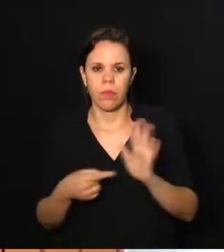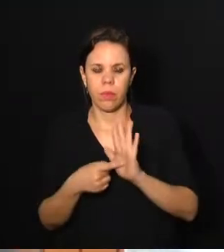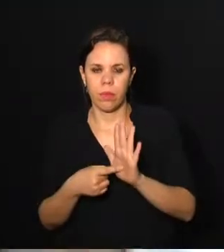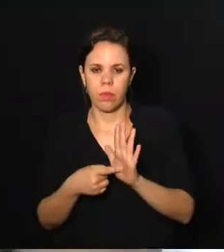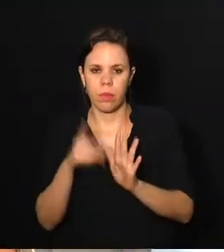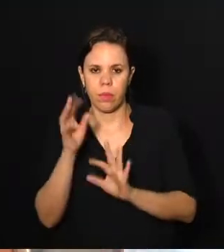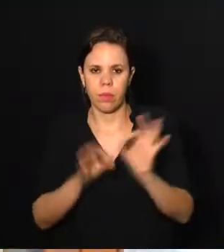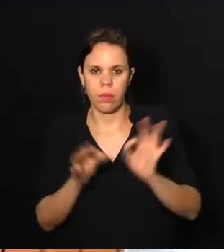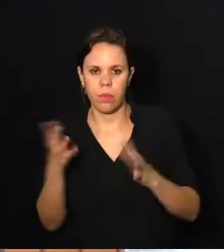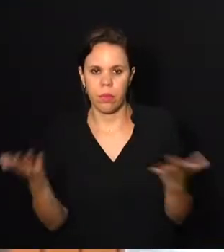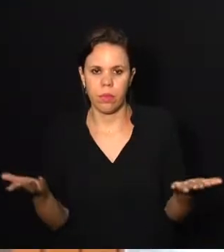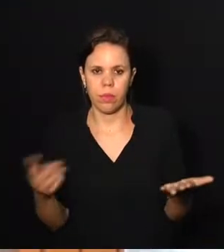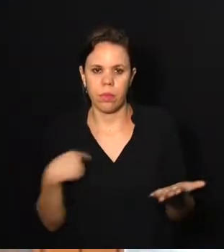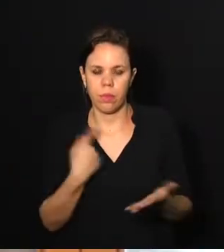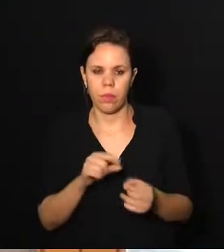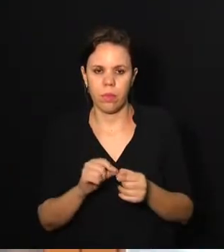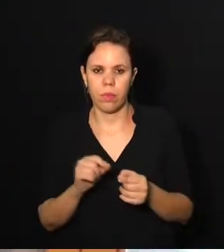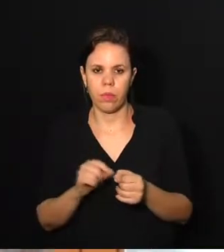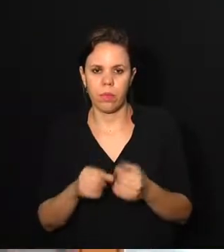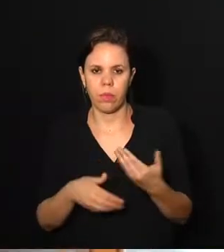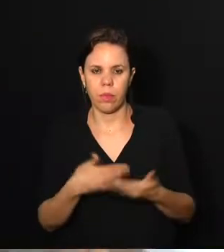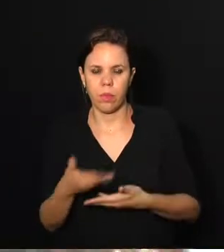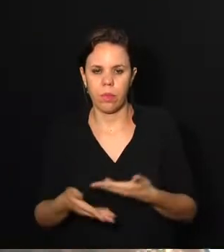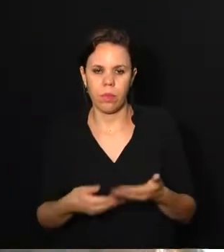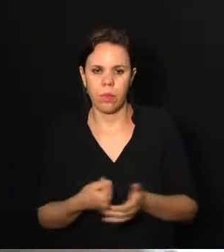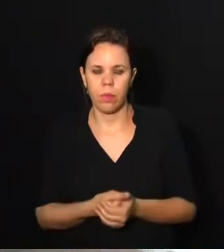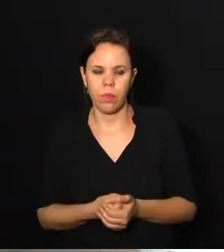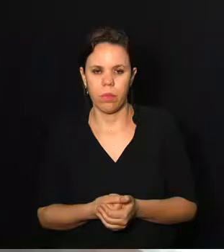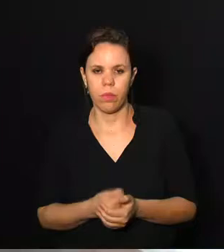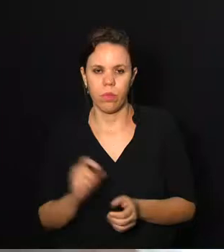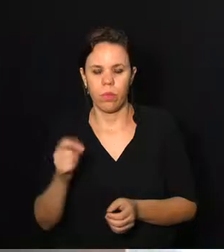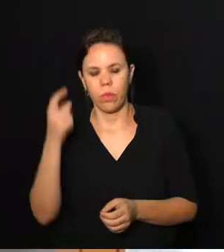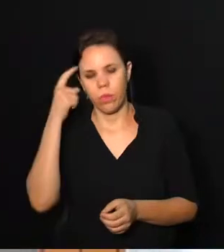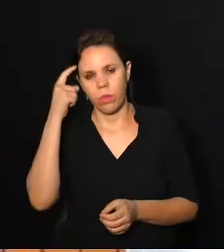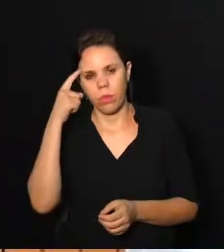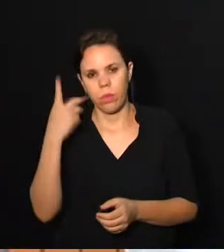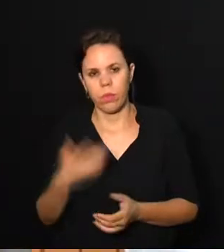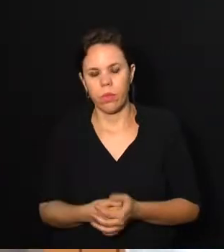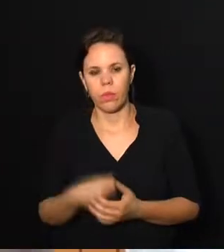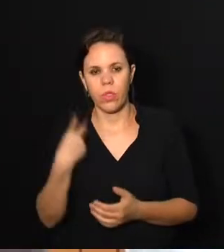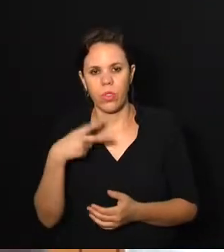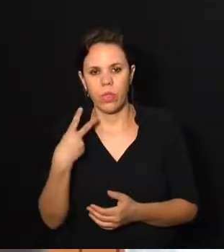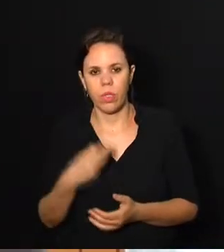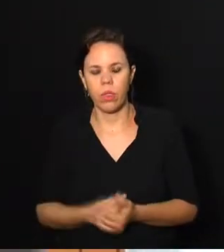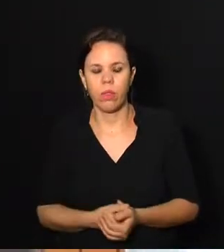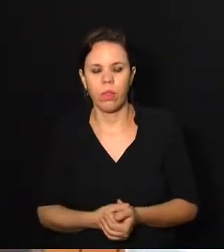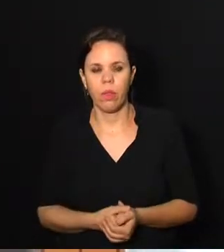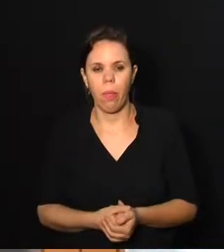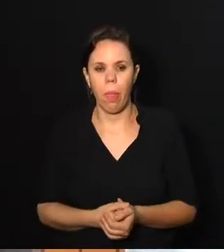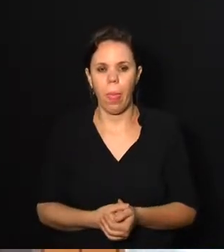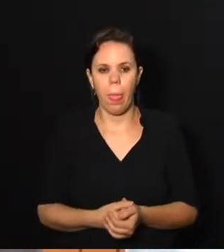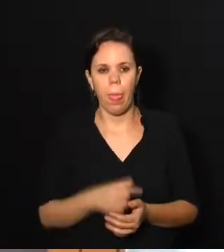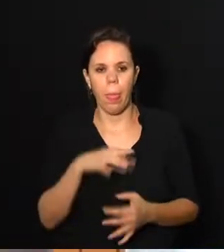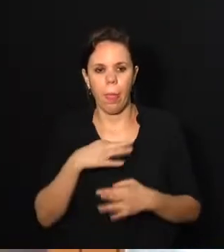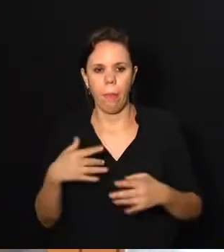esse projeto, e a gente vai fazendo um entrelaçamento entre o que pensa aqui os vereadores da cidade de Campinas, entre